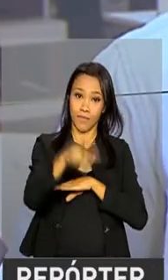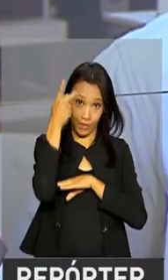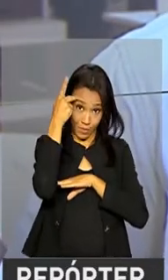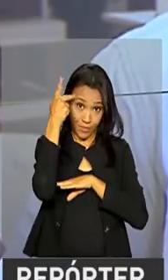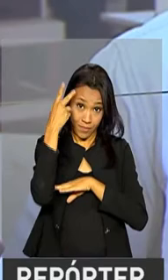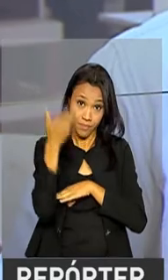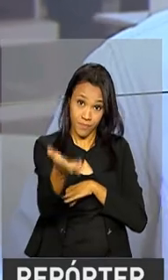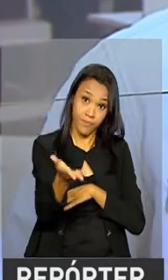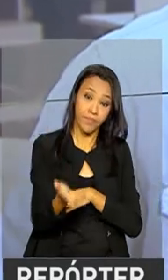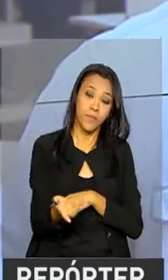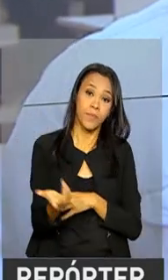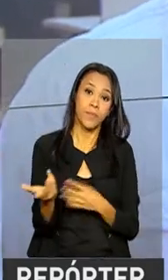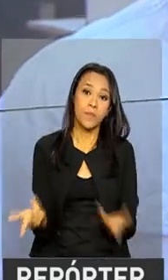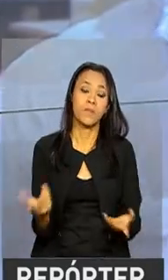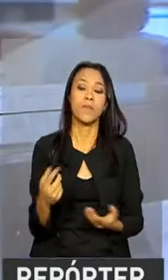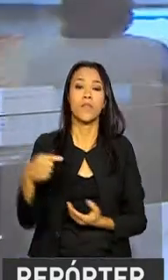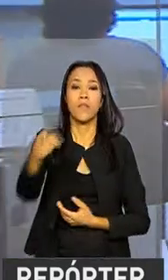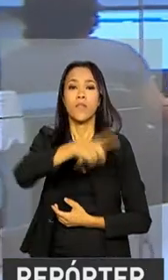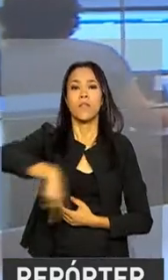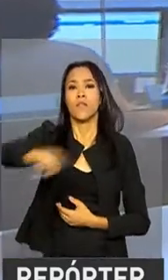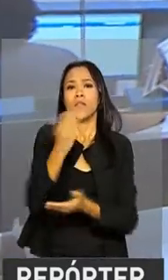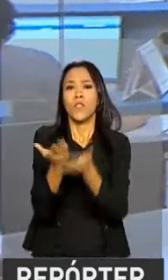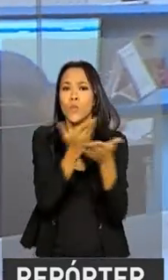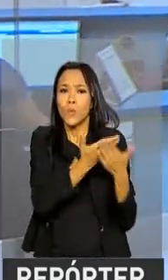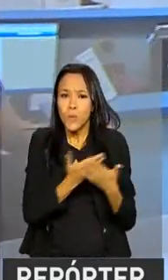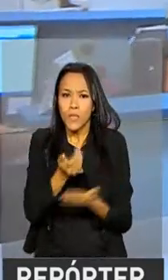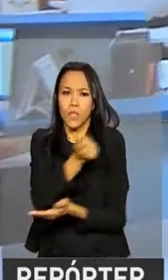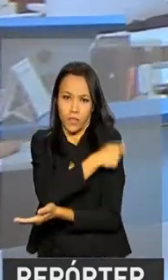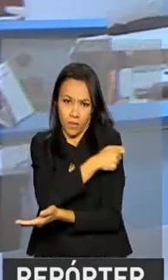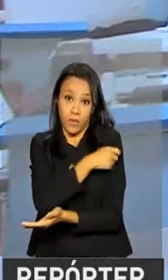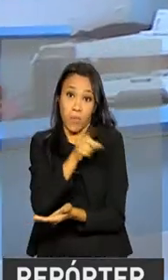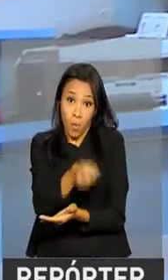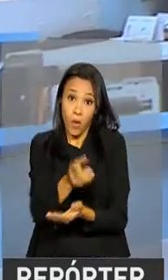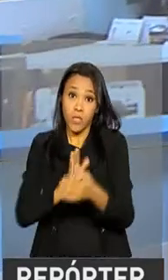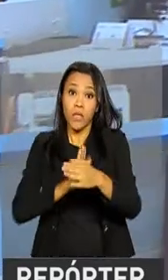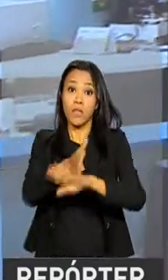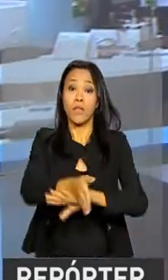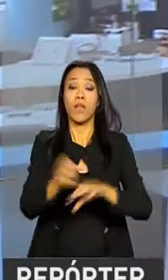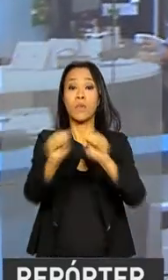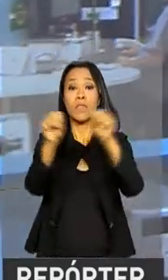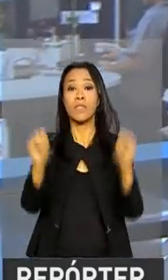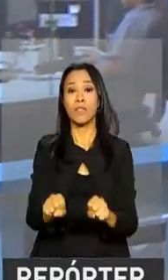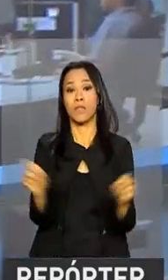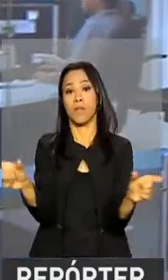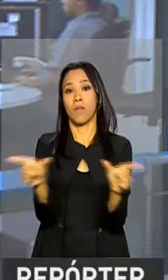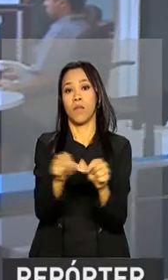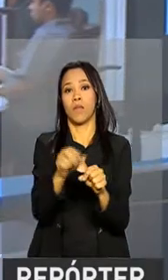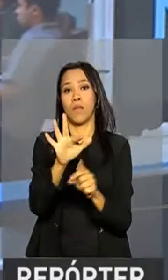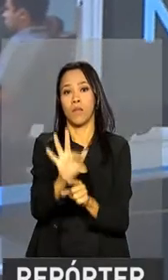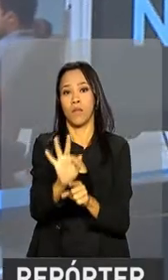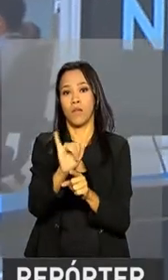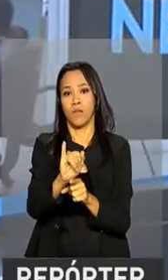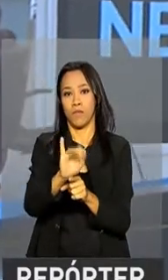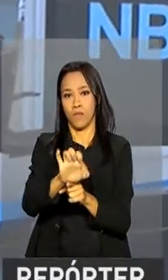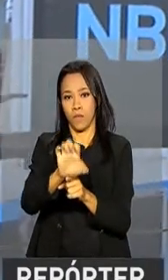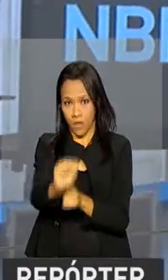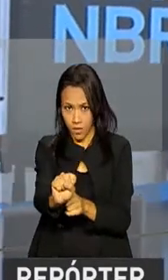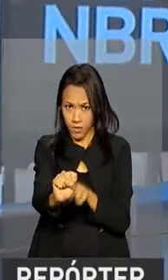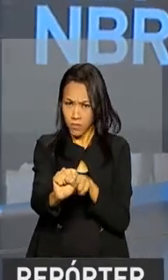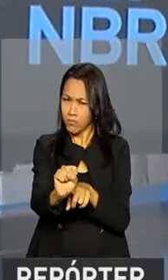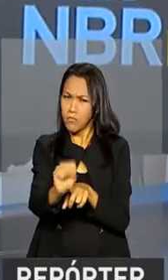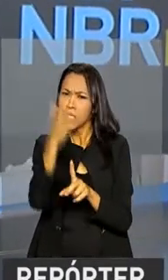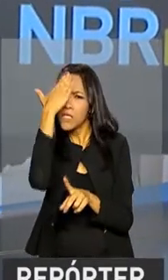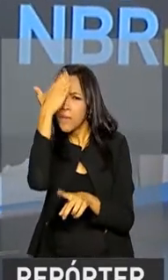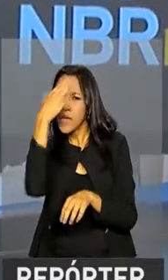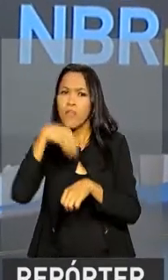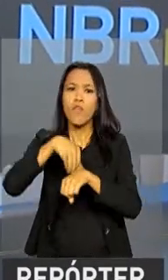paulo e olha estudantes já podem acessar o sistema de financiamento estudantil o fies para a confirmar as informações